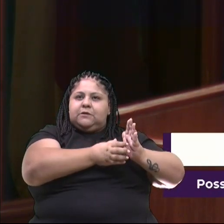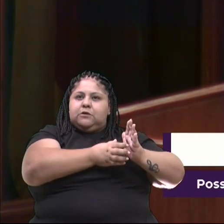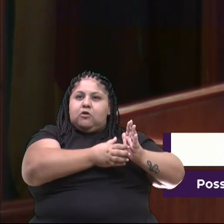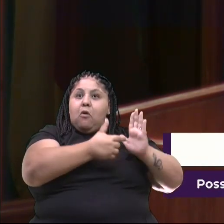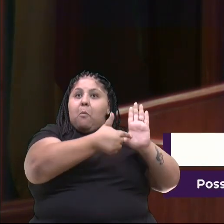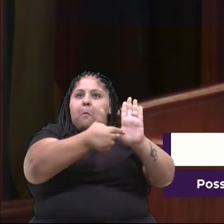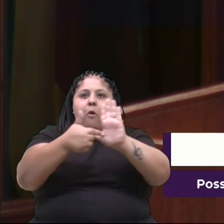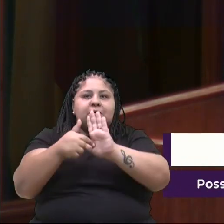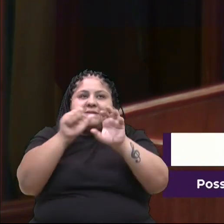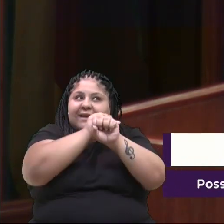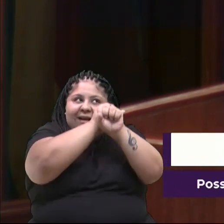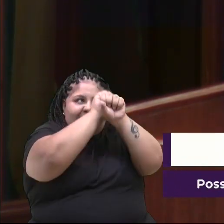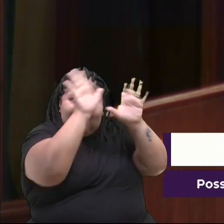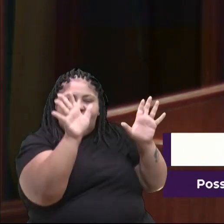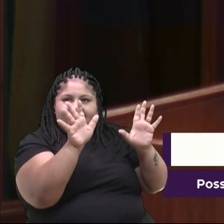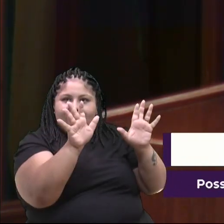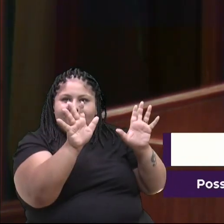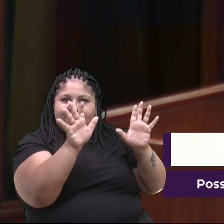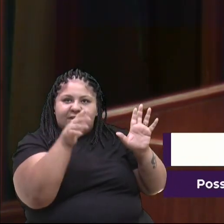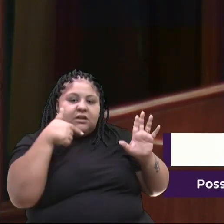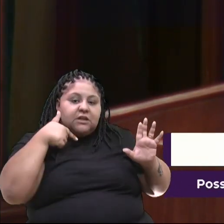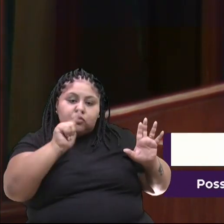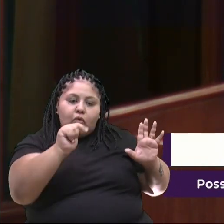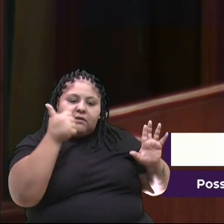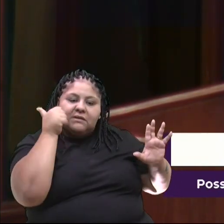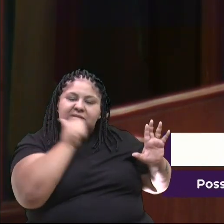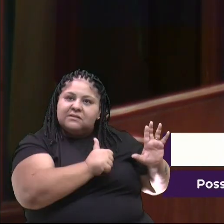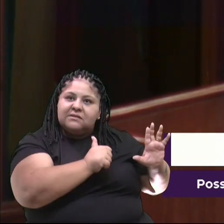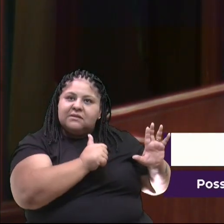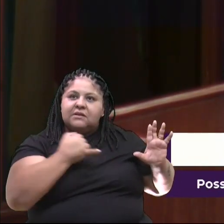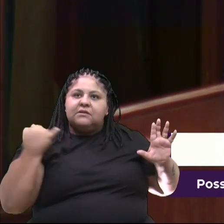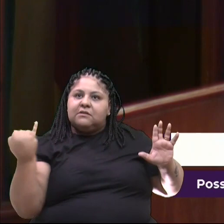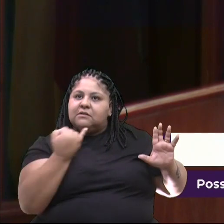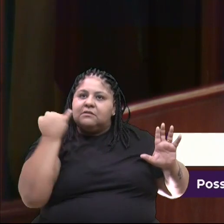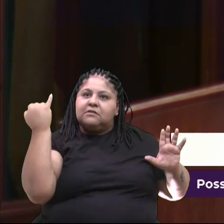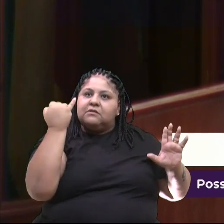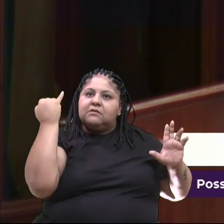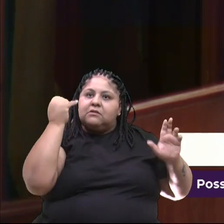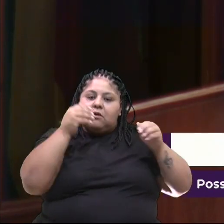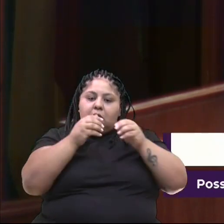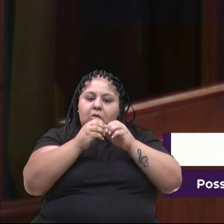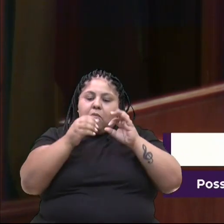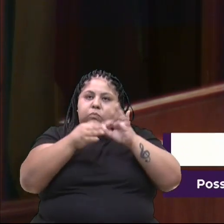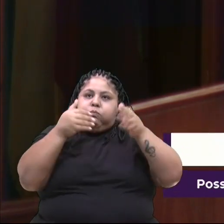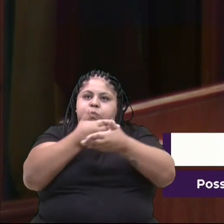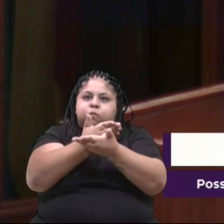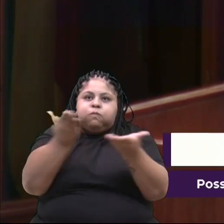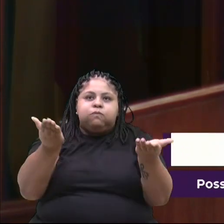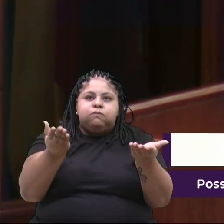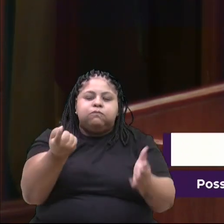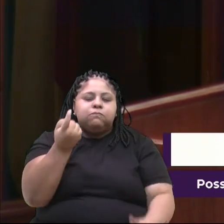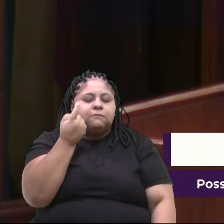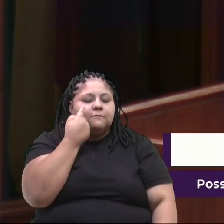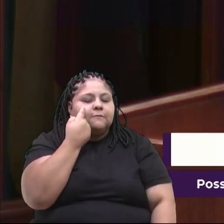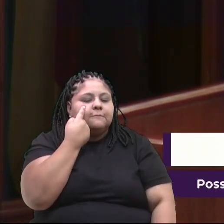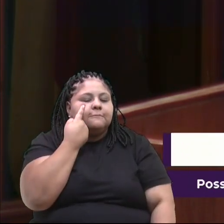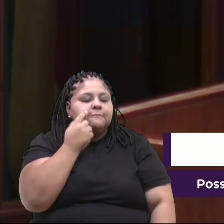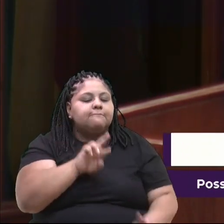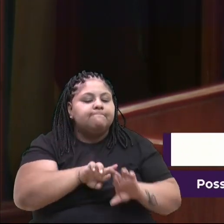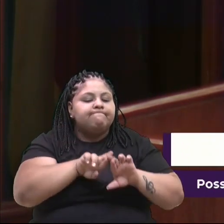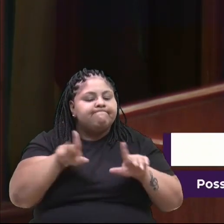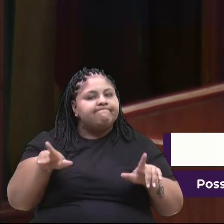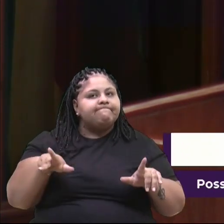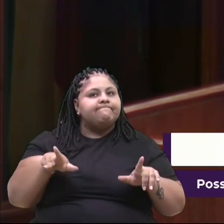clara, claríssima das conquistas das mulheres e da importância de abrirmos espaço para esse olhar